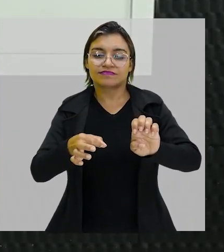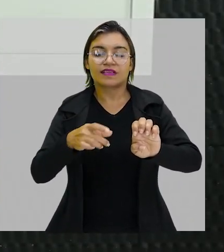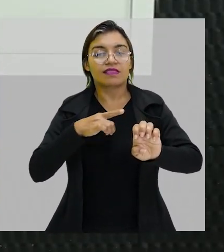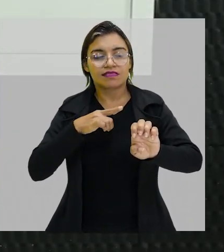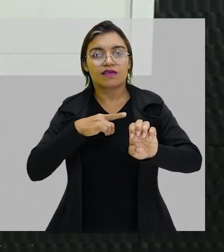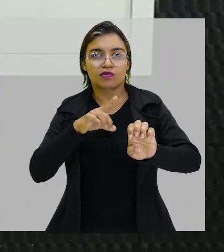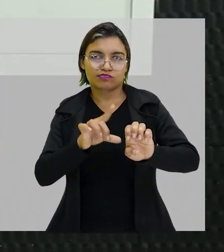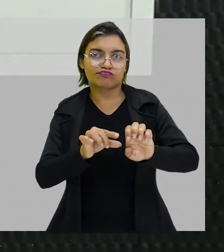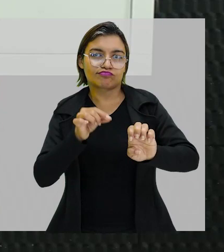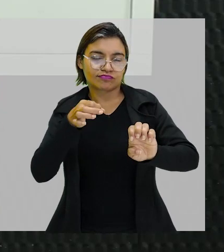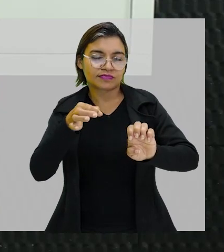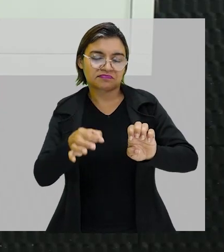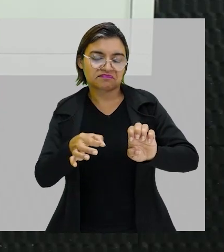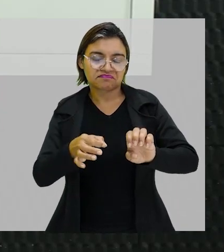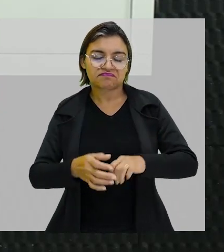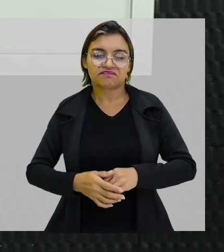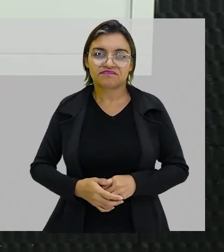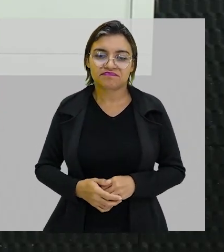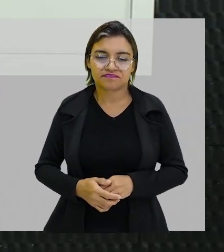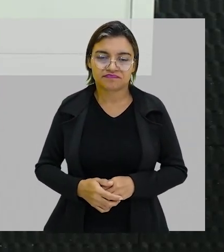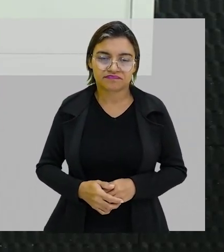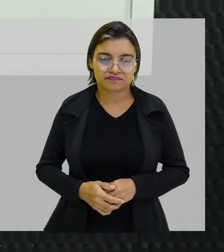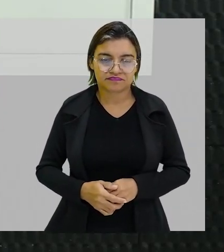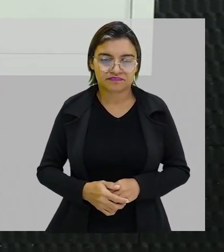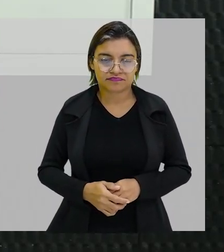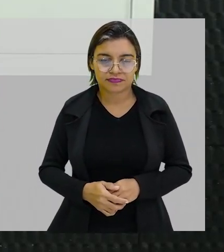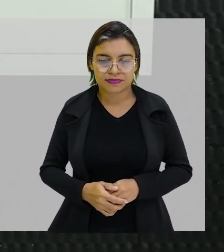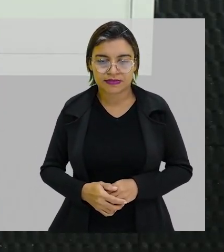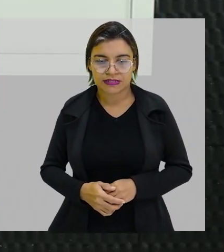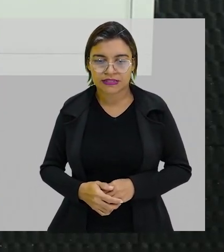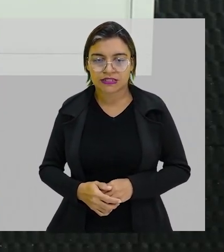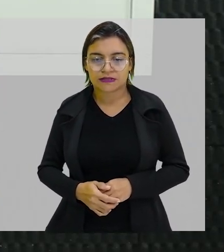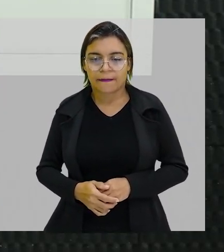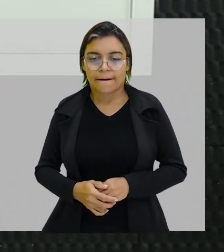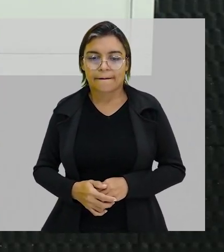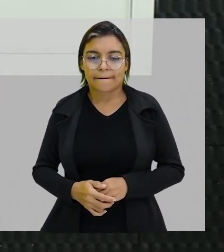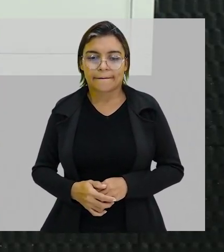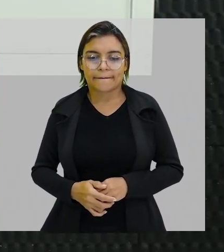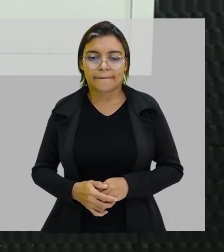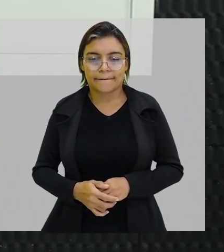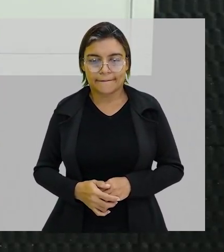alternativa. Ok? Então,